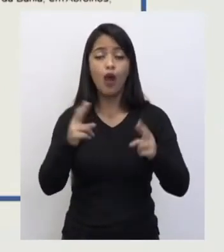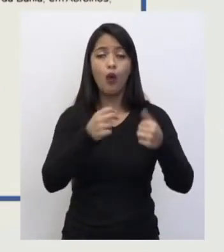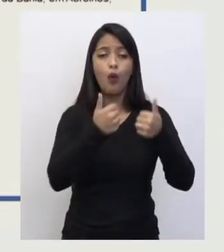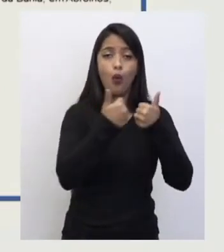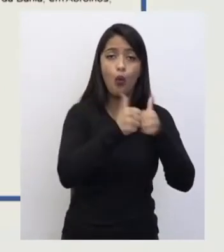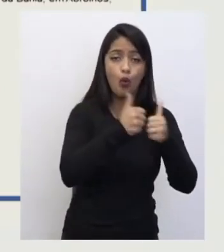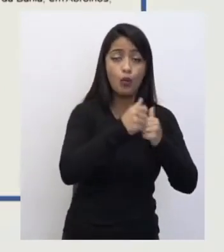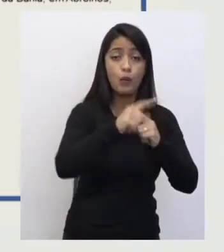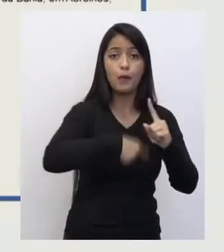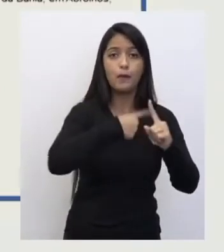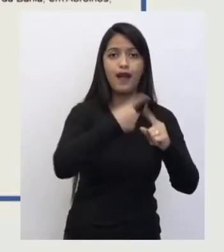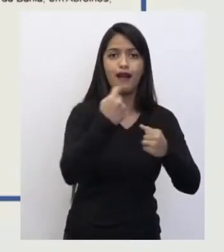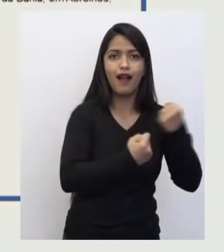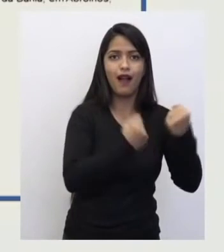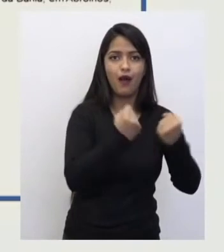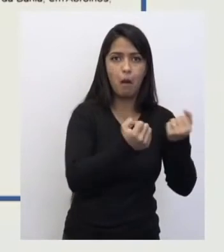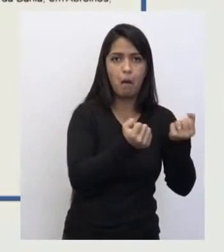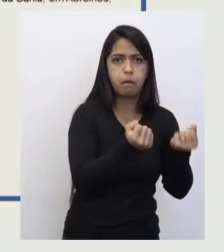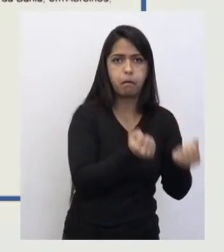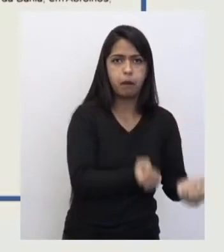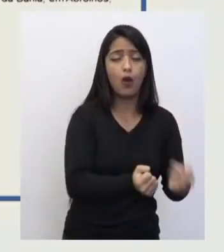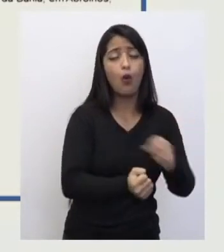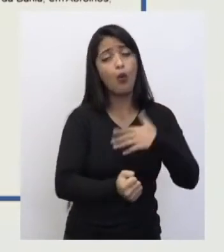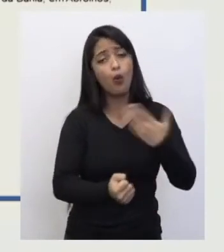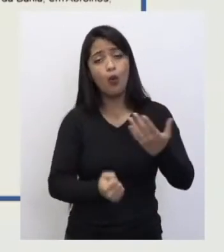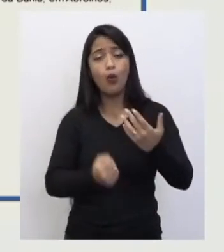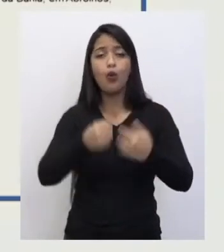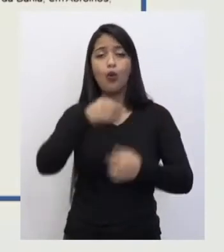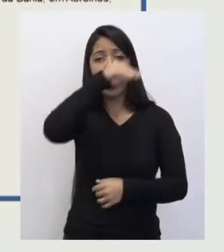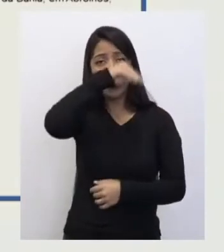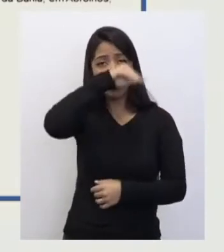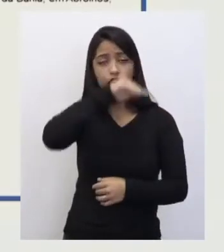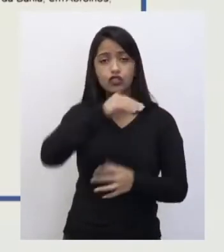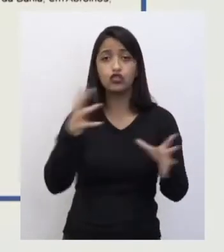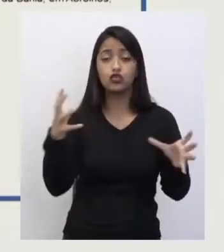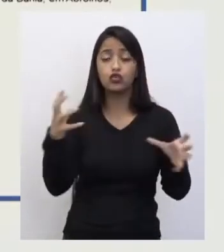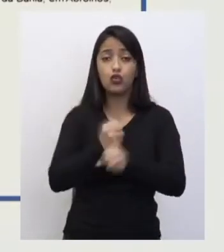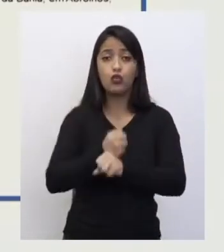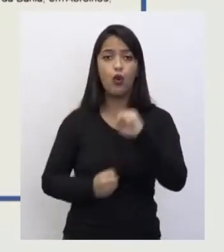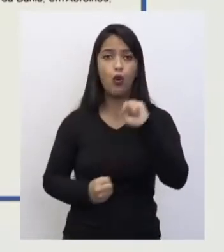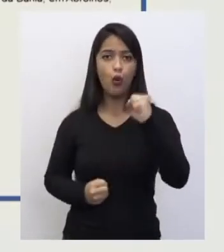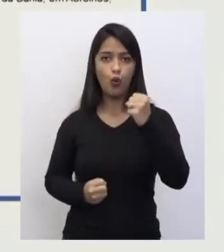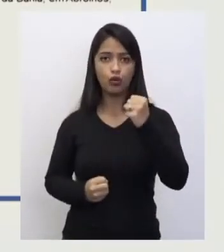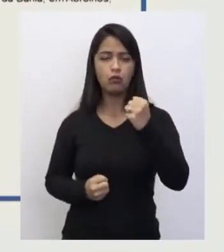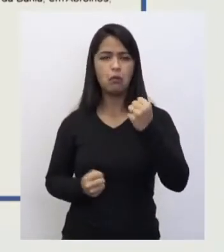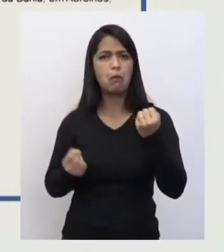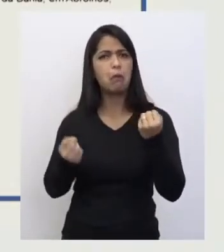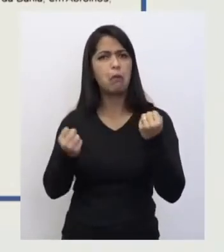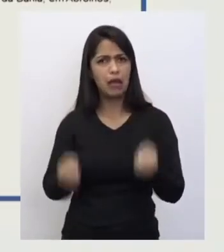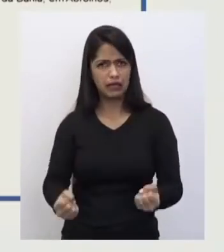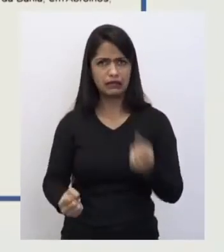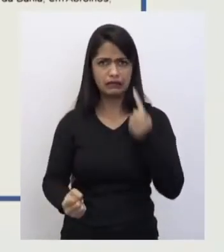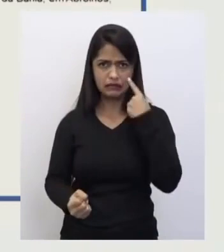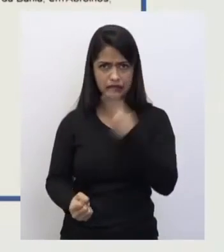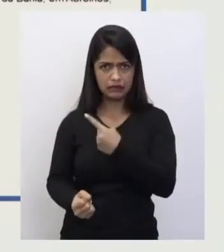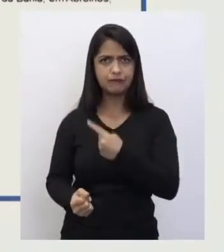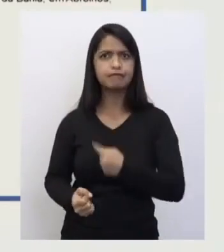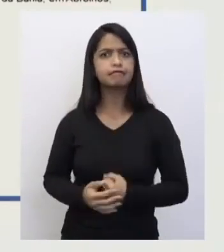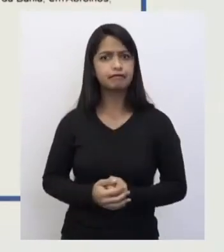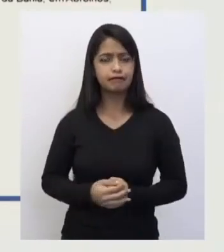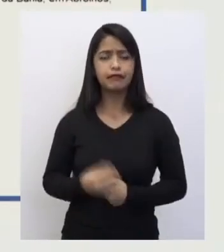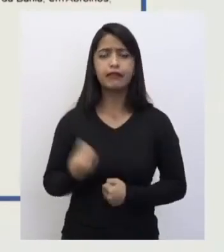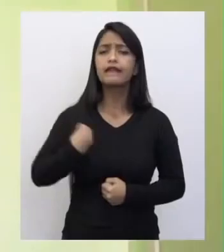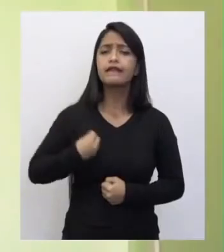8 elefantes. Gente, olha o tamanho desse bicho. E a expectativa de vida é de